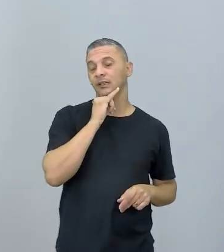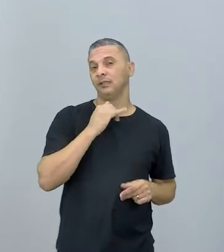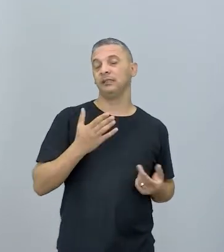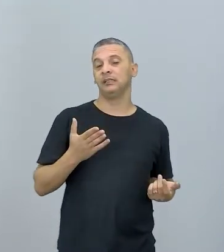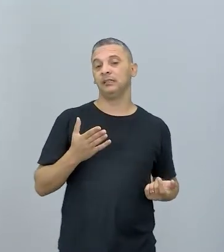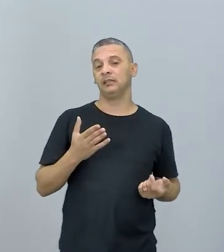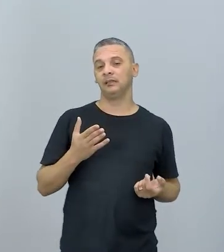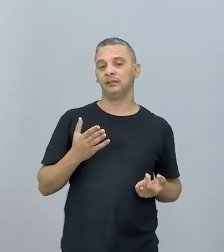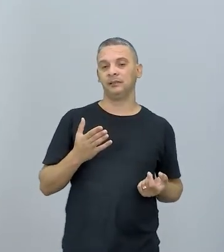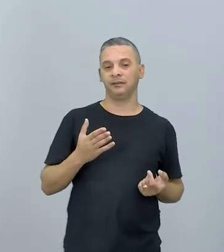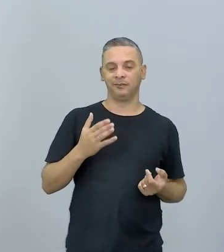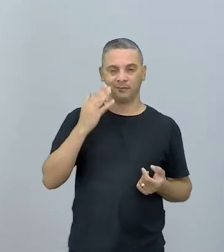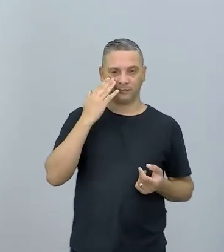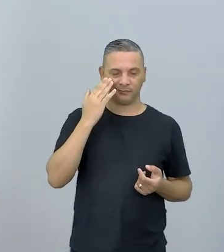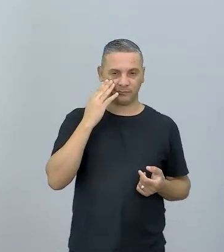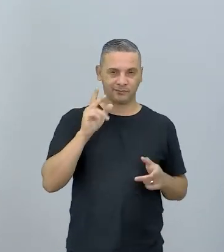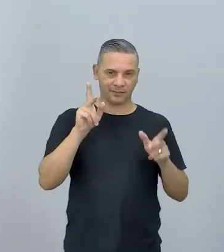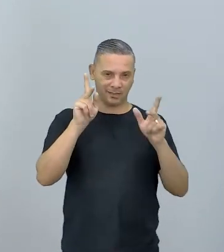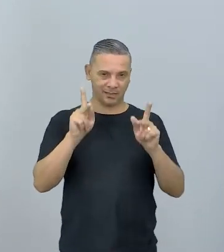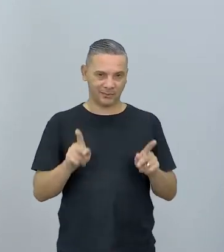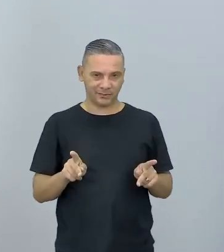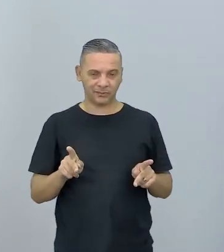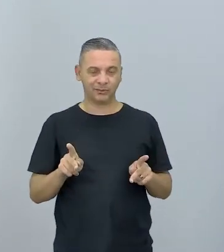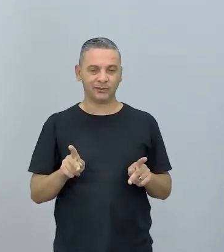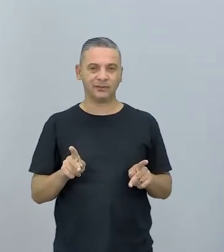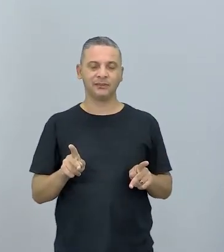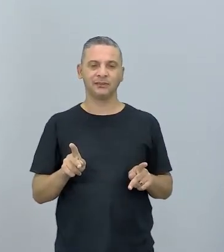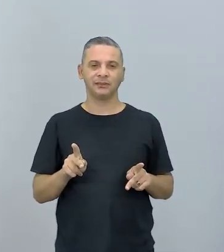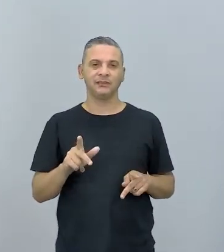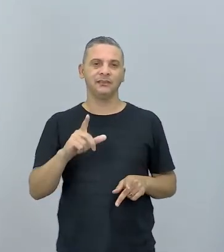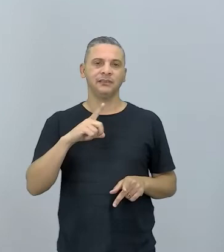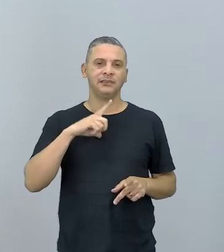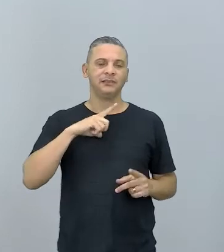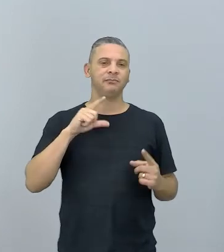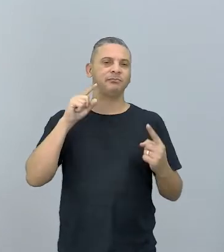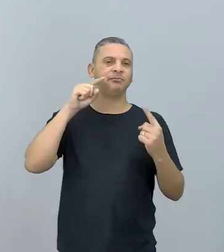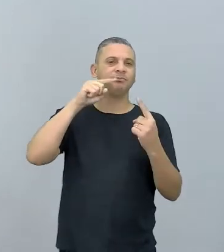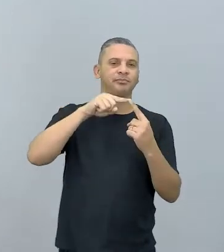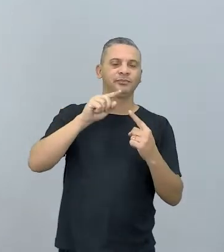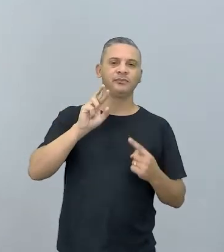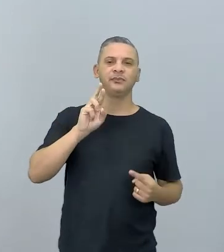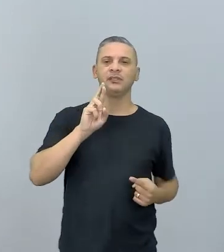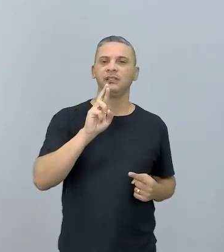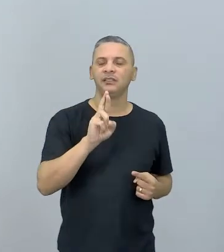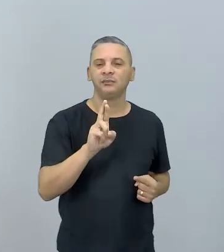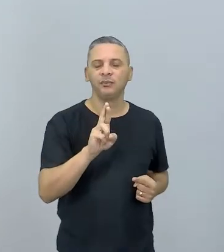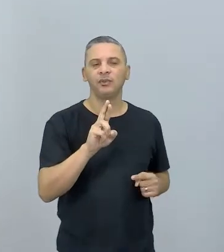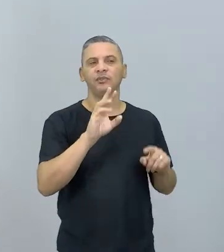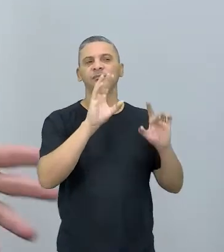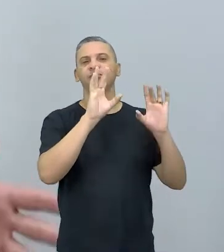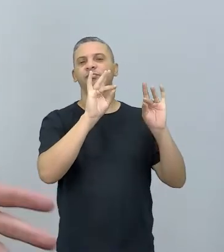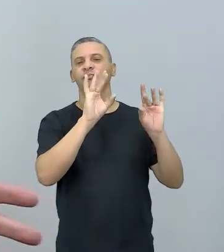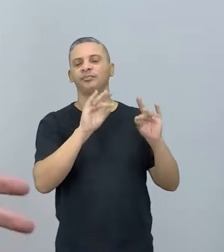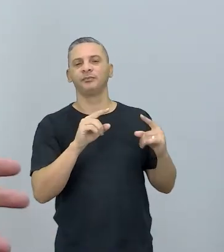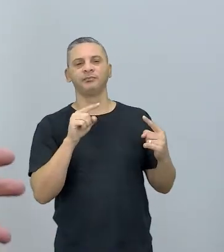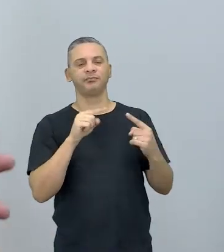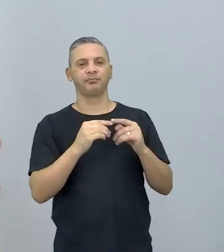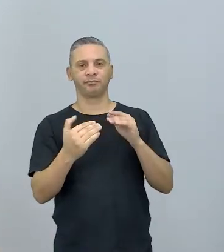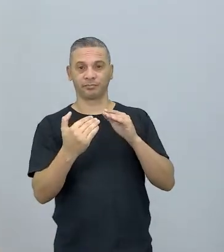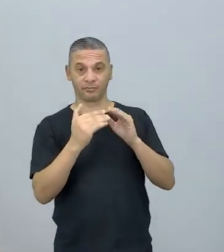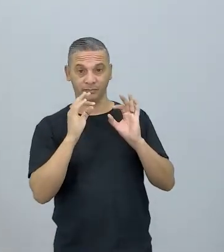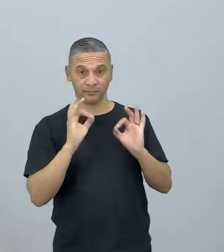aquele quartil, né, aquelas pessoas que tinham essa tendência a responder de um determinado modo